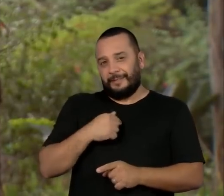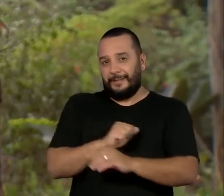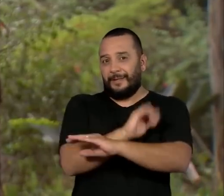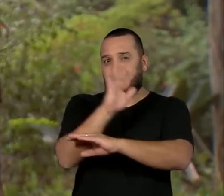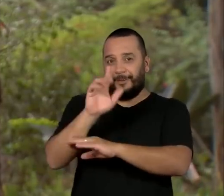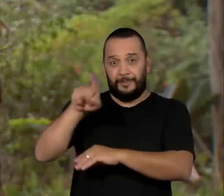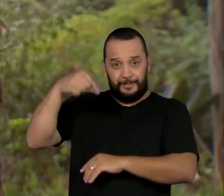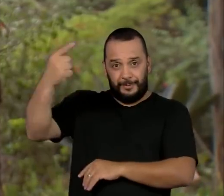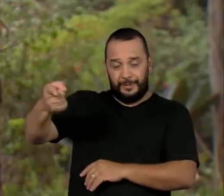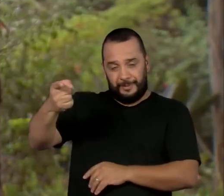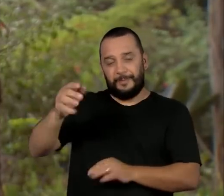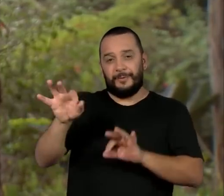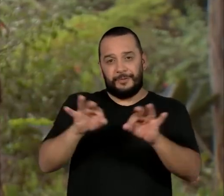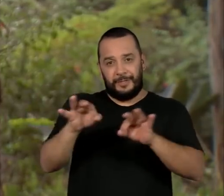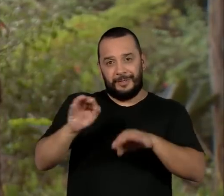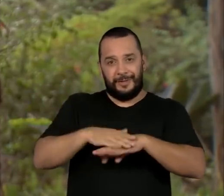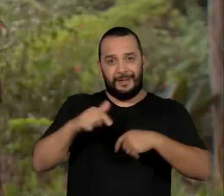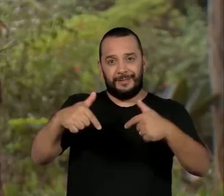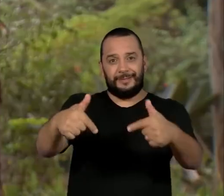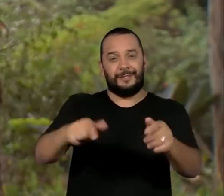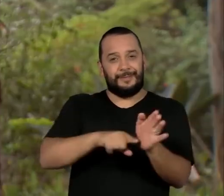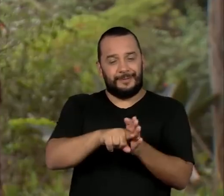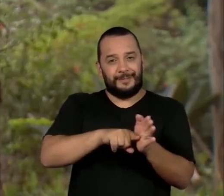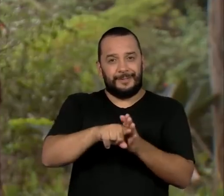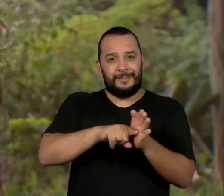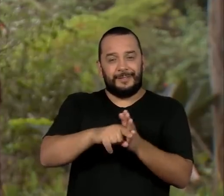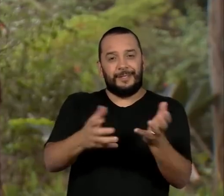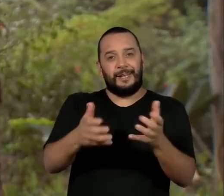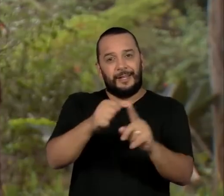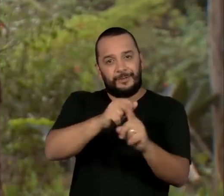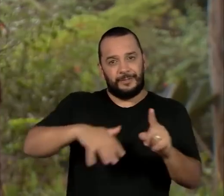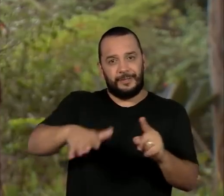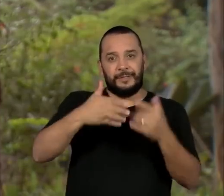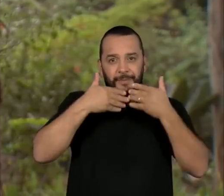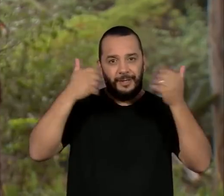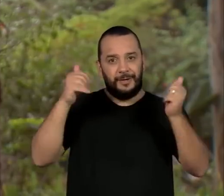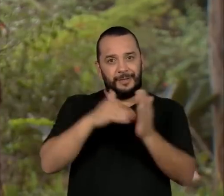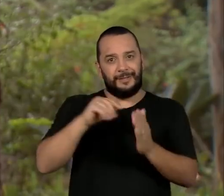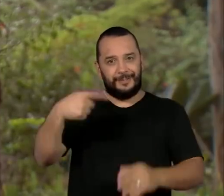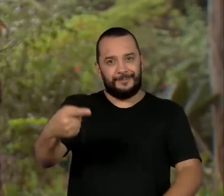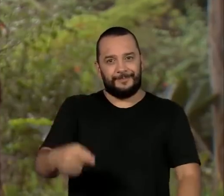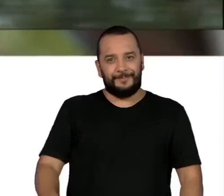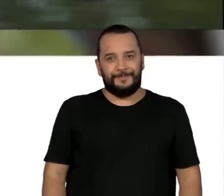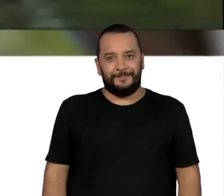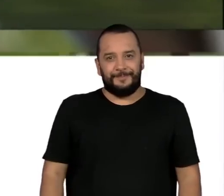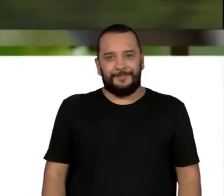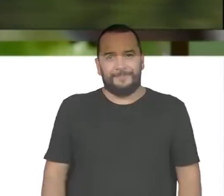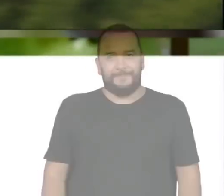projetos, ações e pesquisas em busca de um mundo melhor. Até lá!